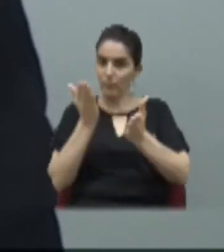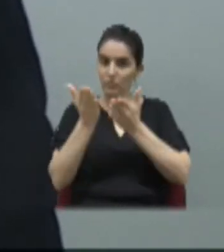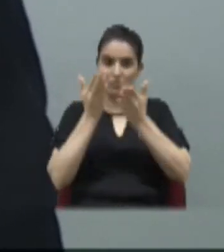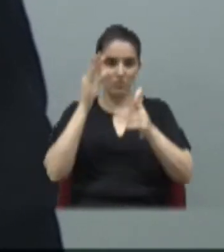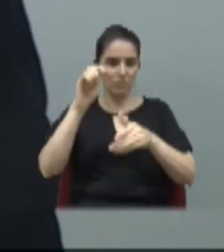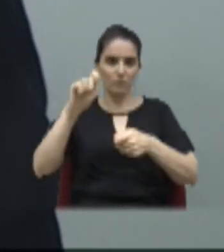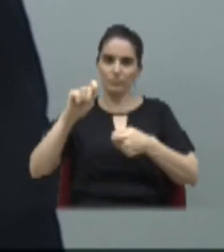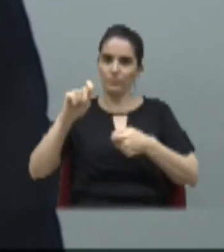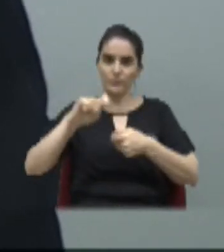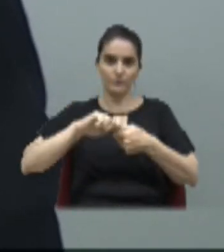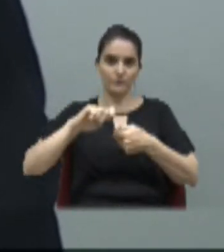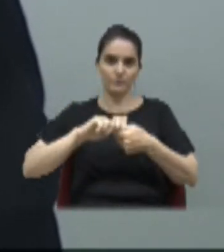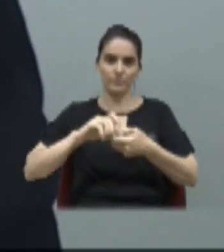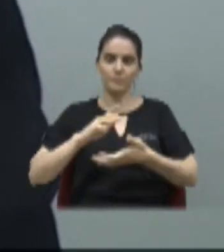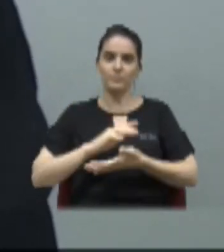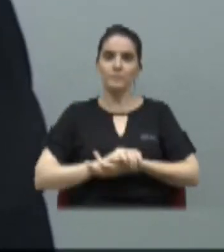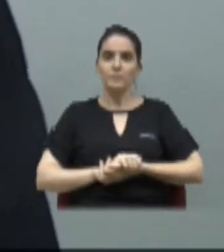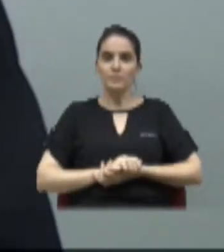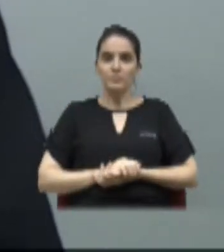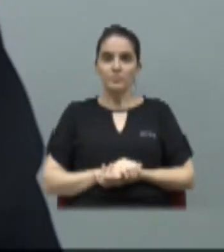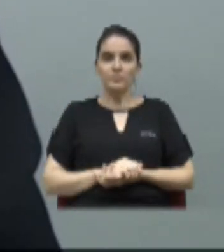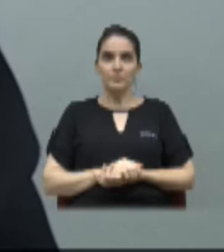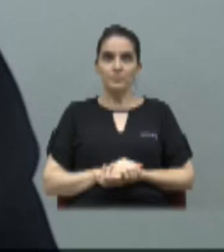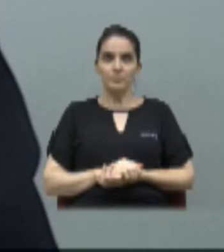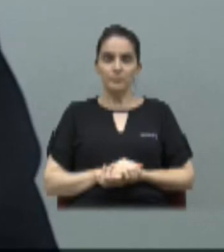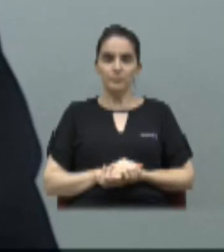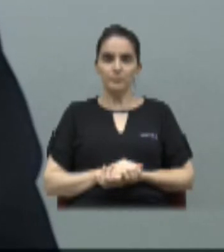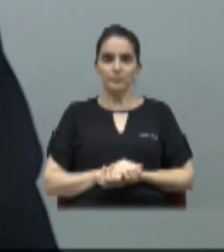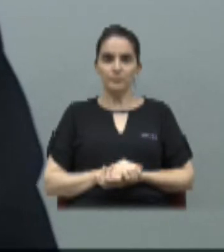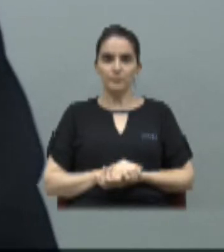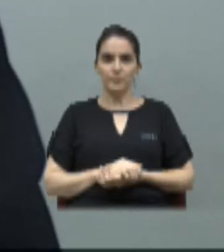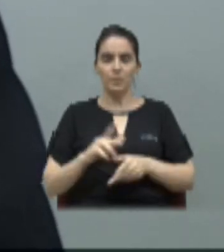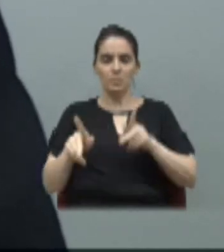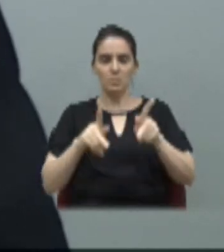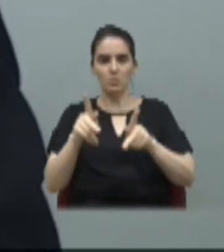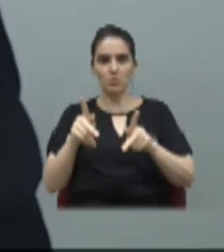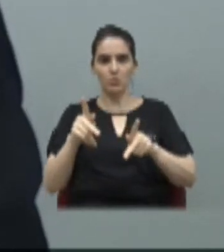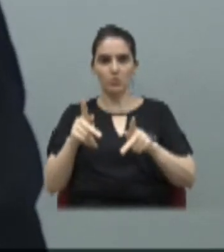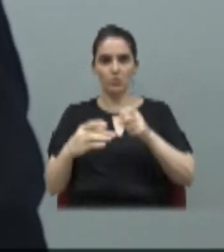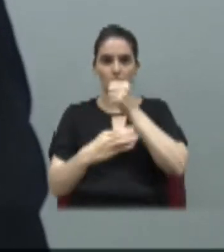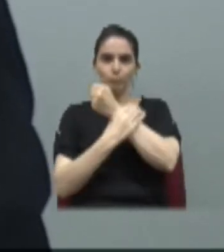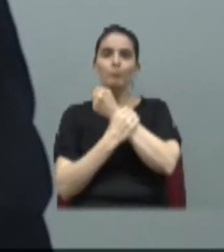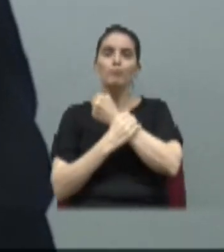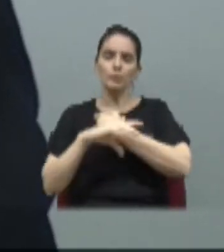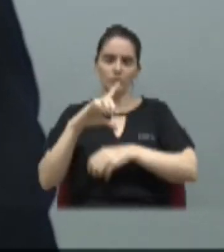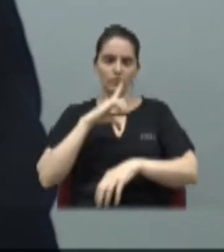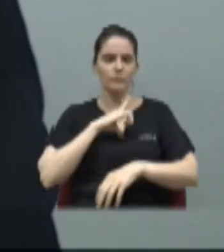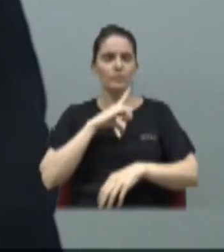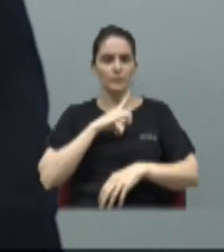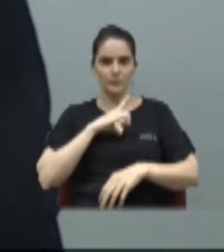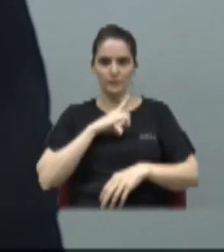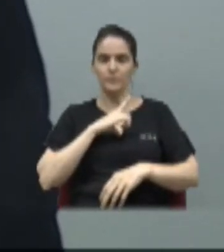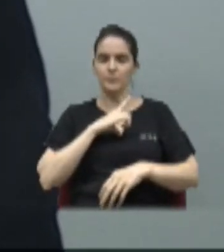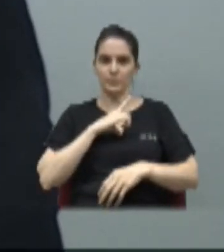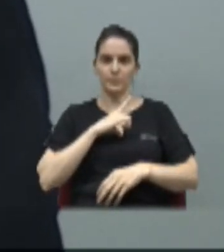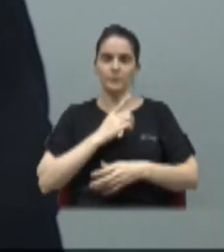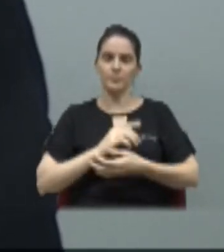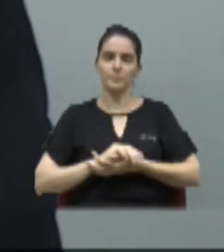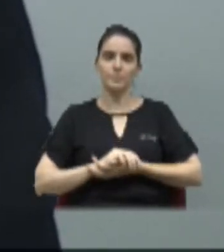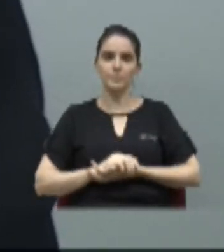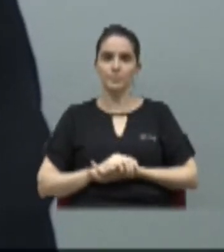realizam e dando a segurança necessária para todos nós da população de